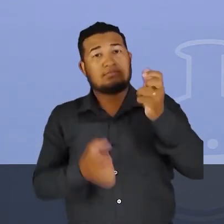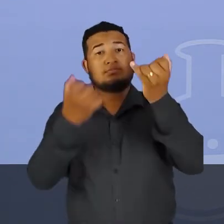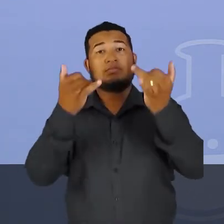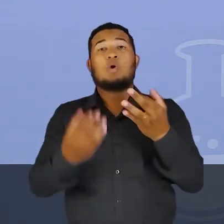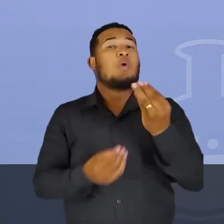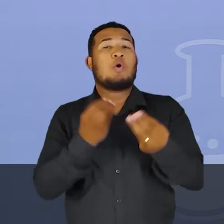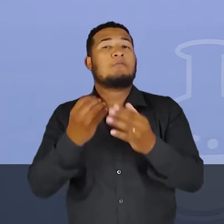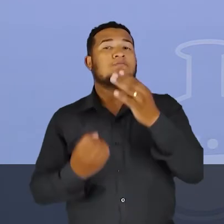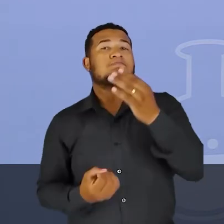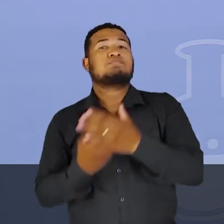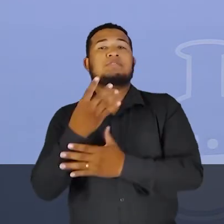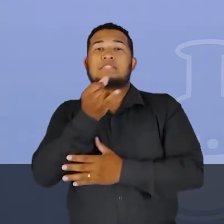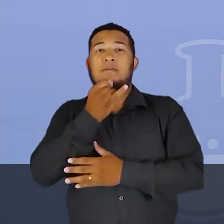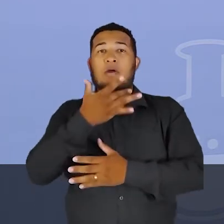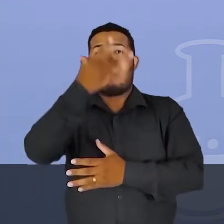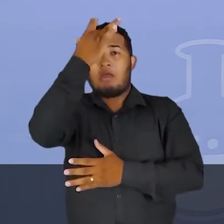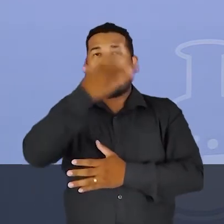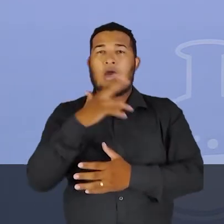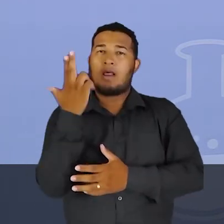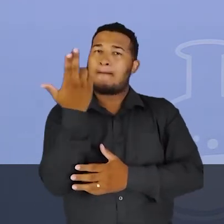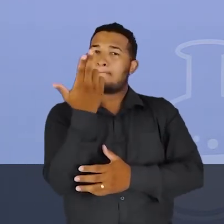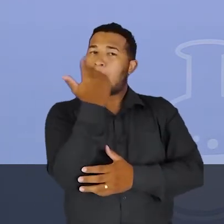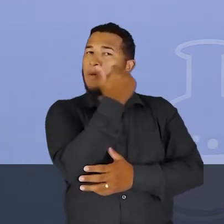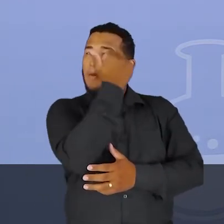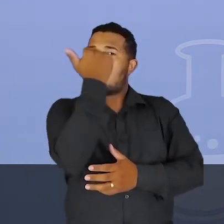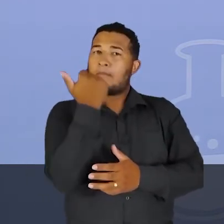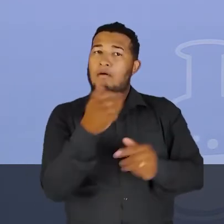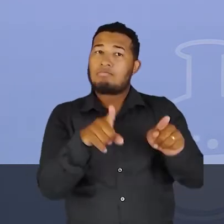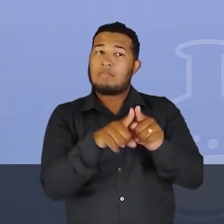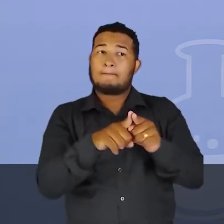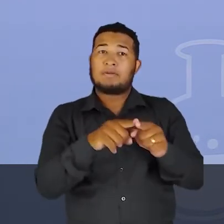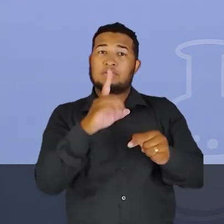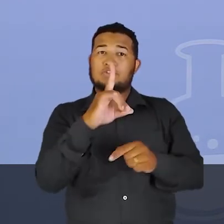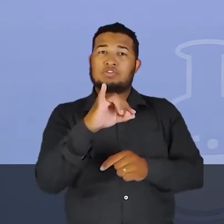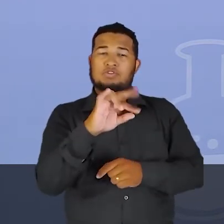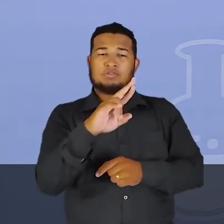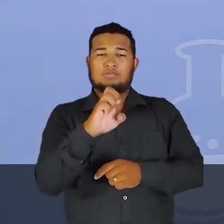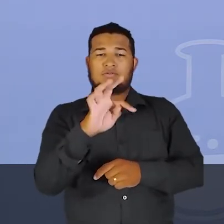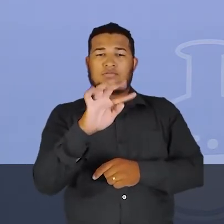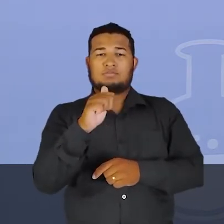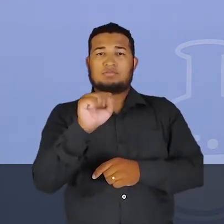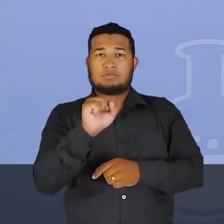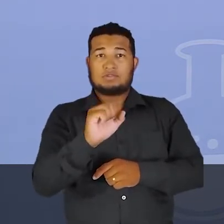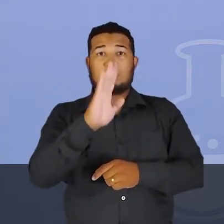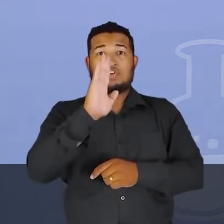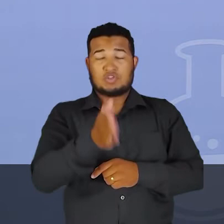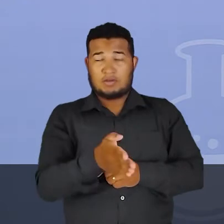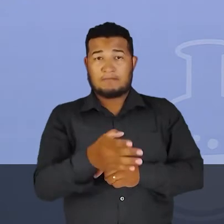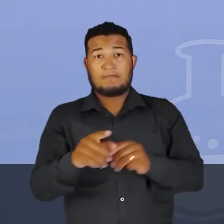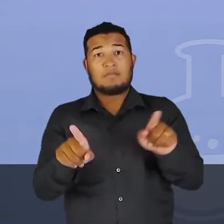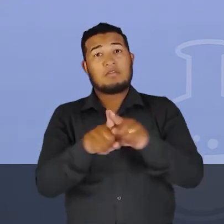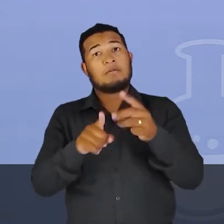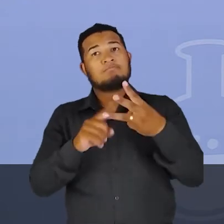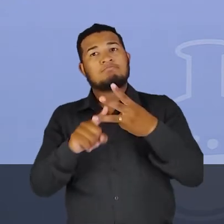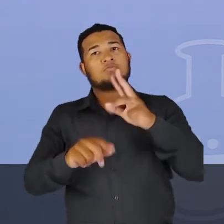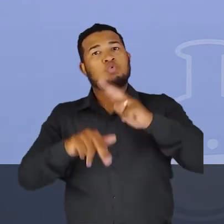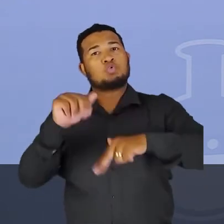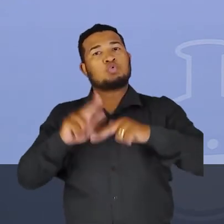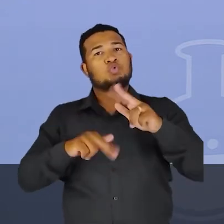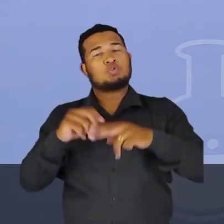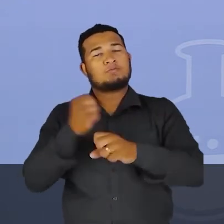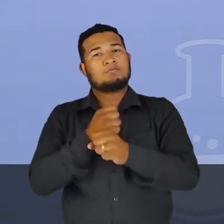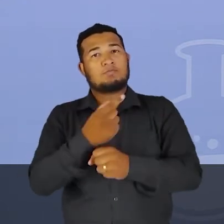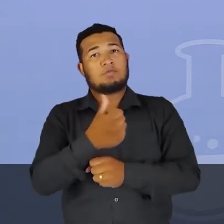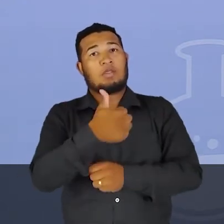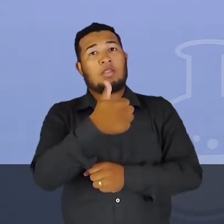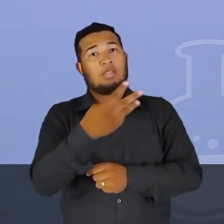o movimento dos Caras Pintadas, como que foi Diretas Já e como que foi as Jornadas de Junho de 2013. O que esses